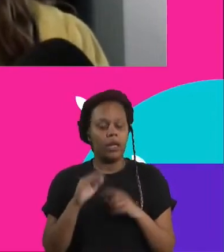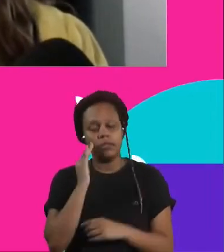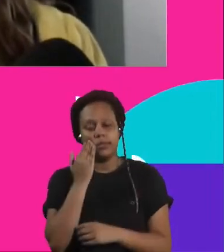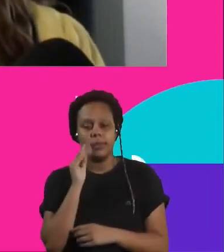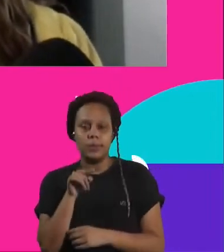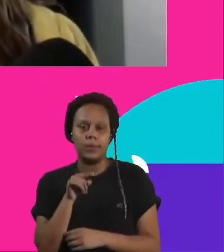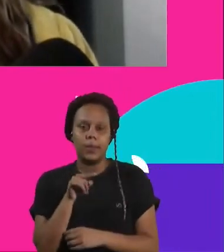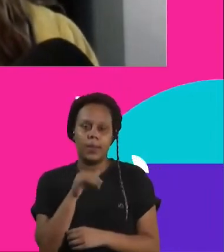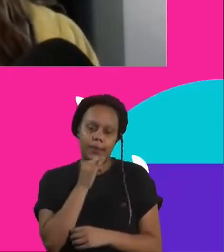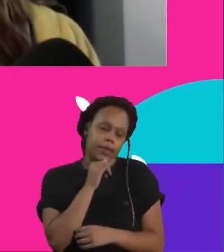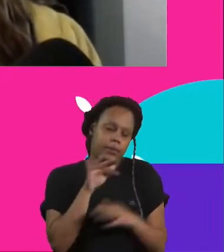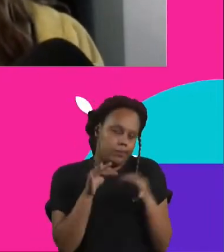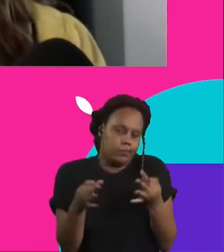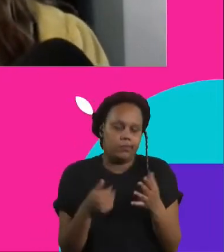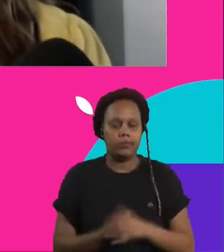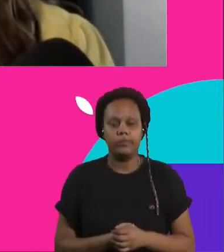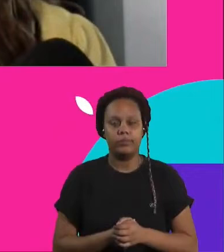é que funciona.